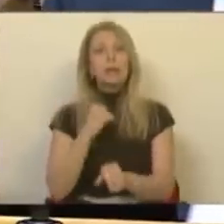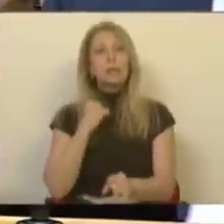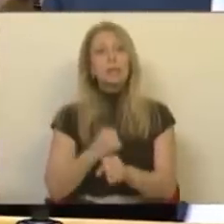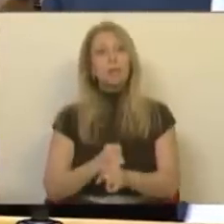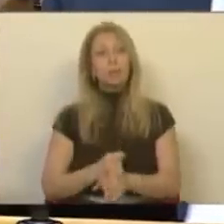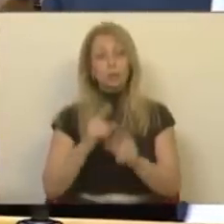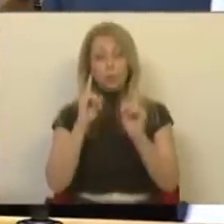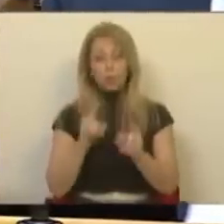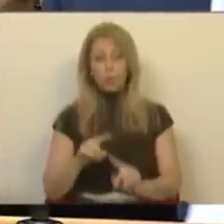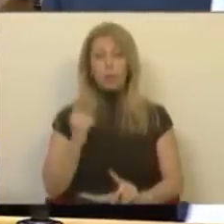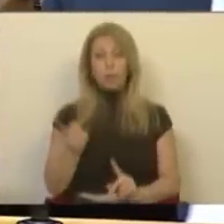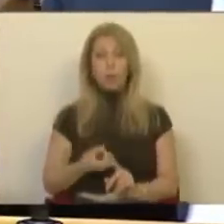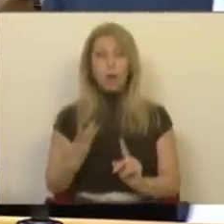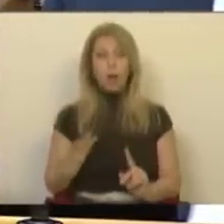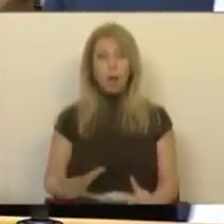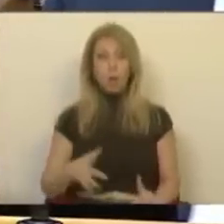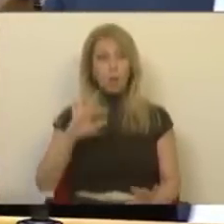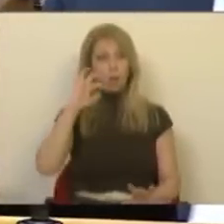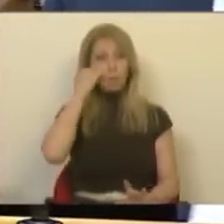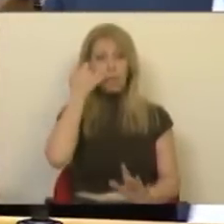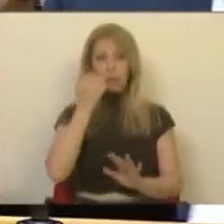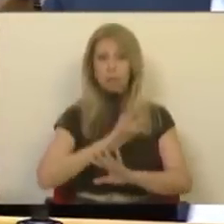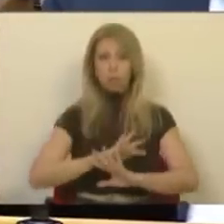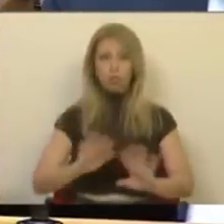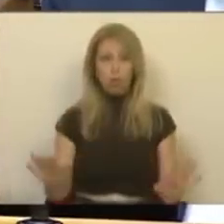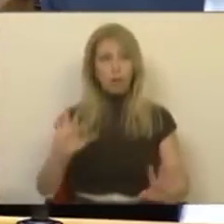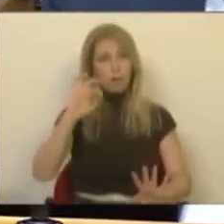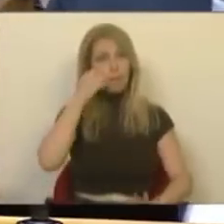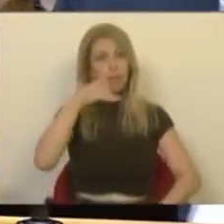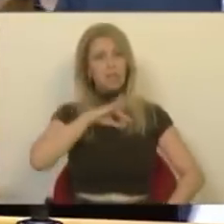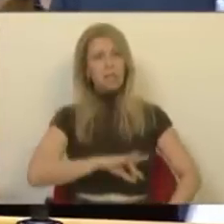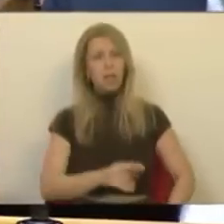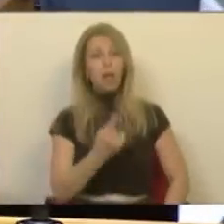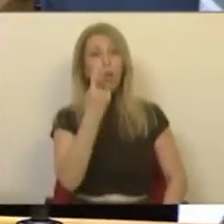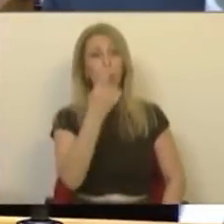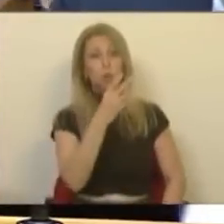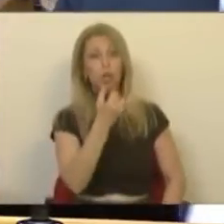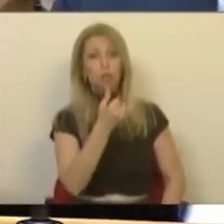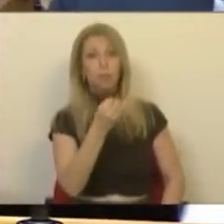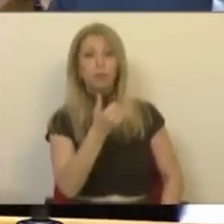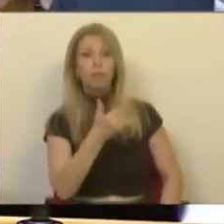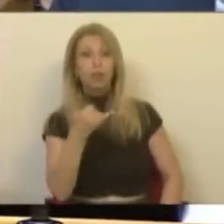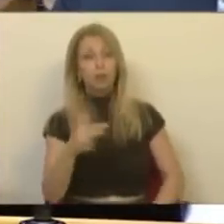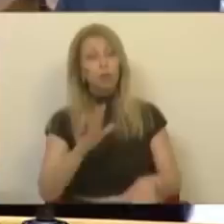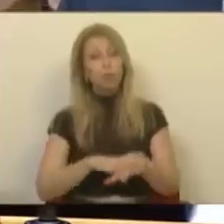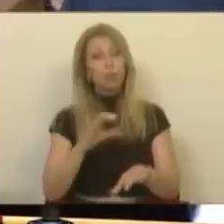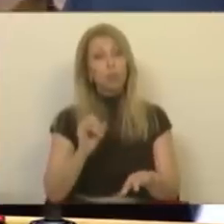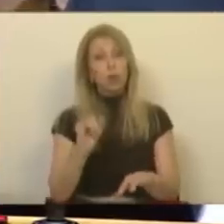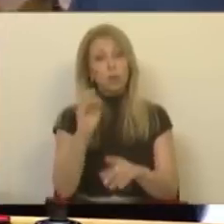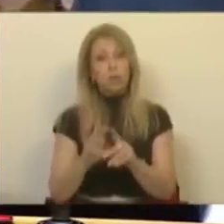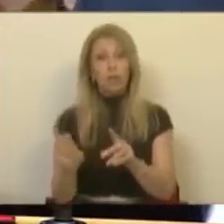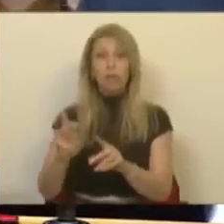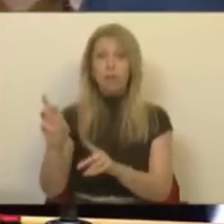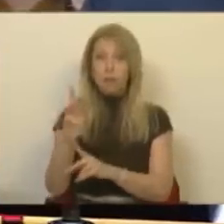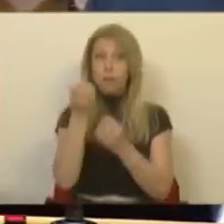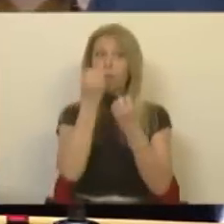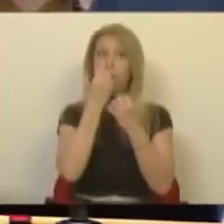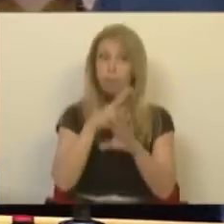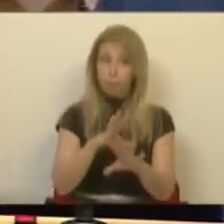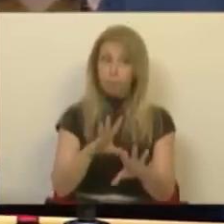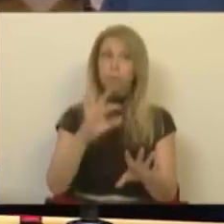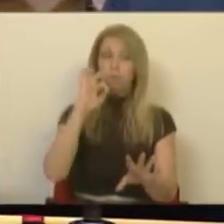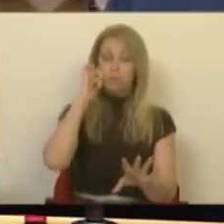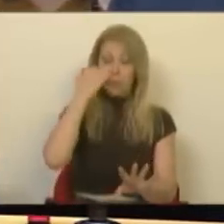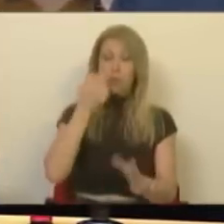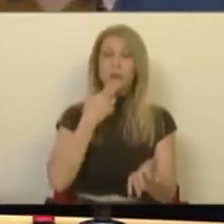iniciam um novo ano já a perder depois de perderem um salário em 2022 devido à inflação uma perda real do poder